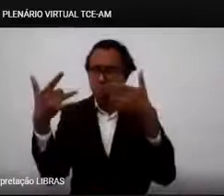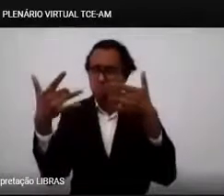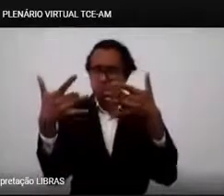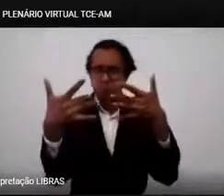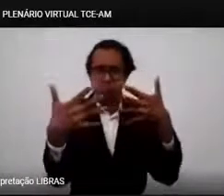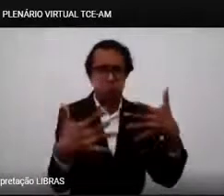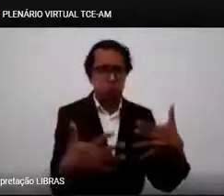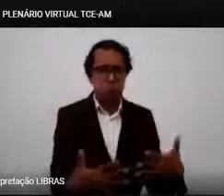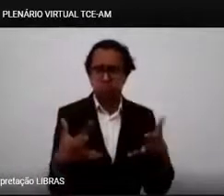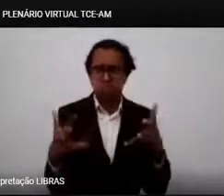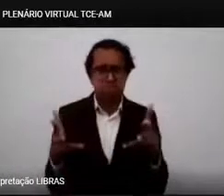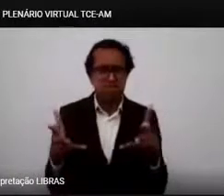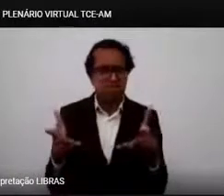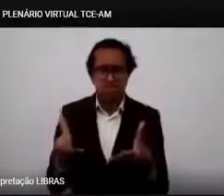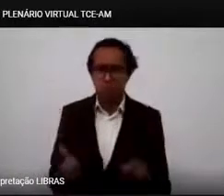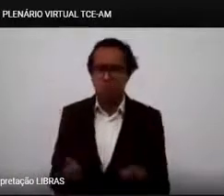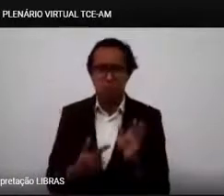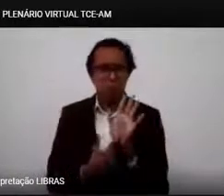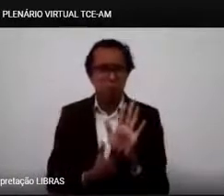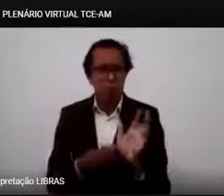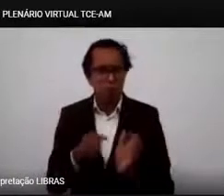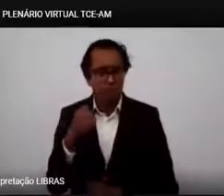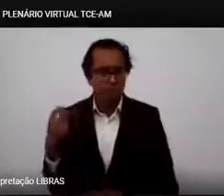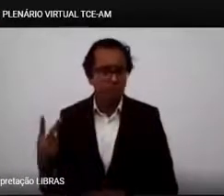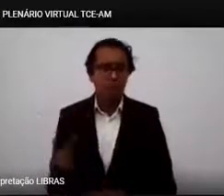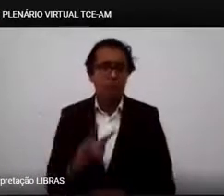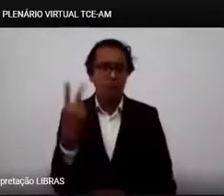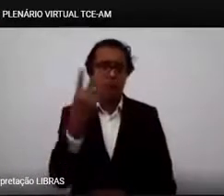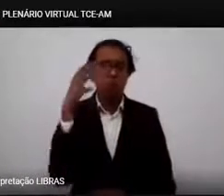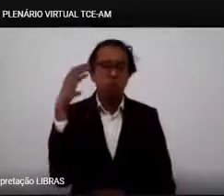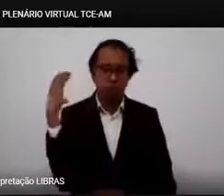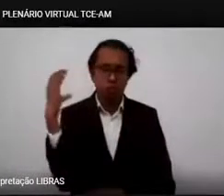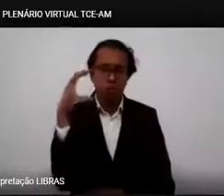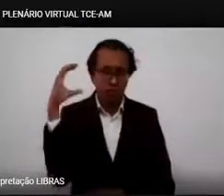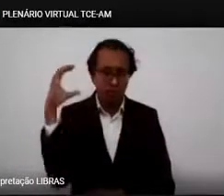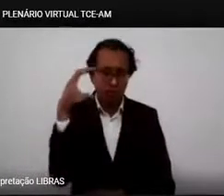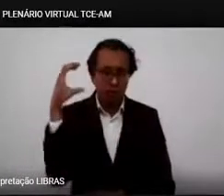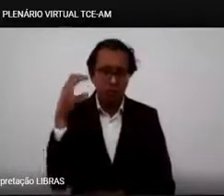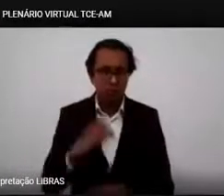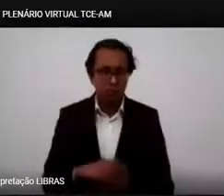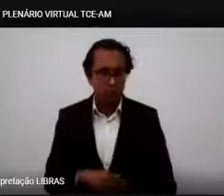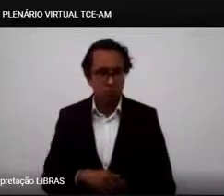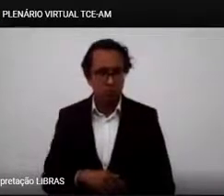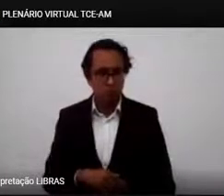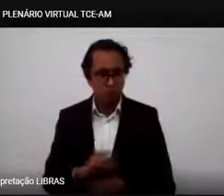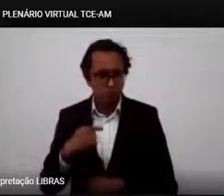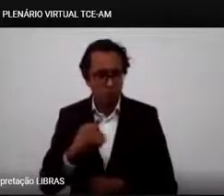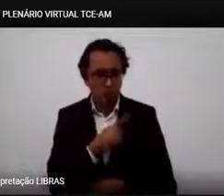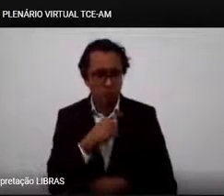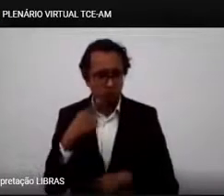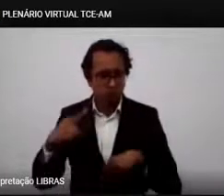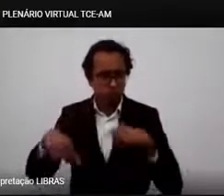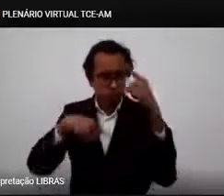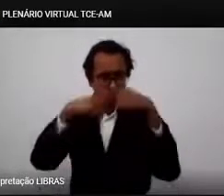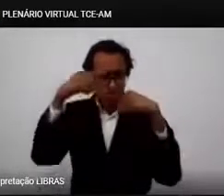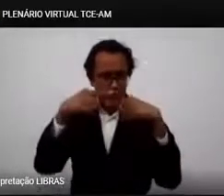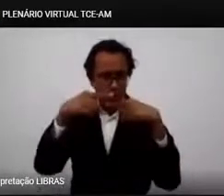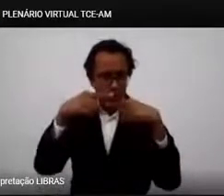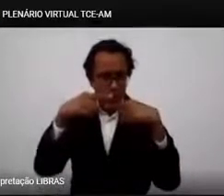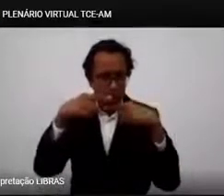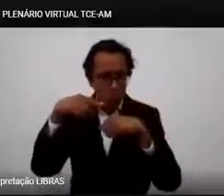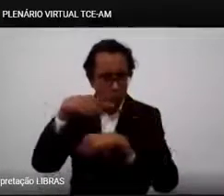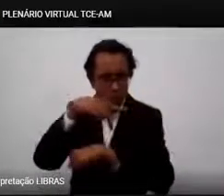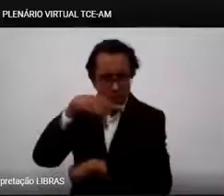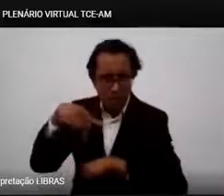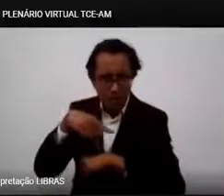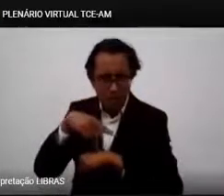mostrando o valor da ciência. Nós não iremos avançar como nação e como